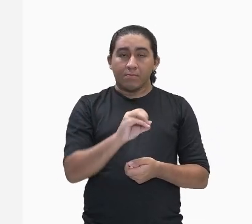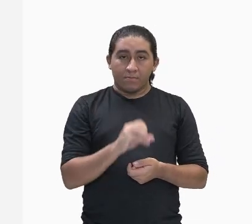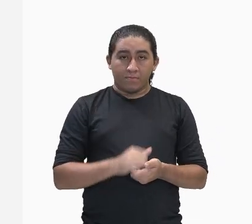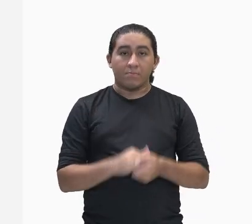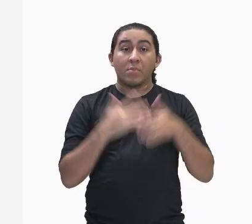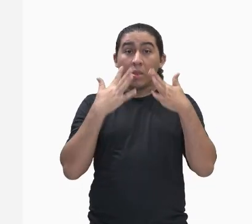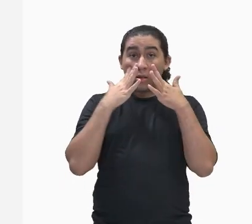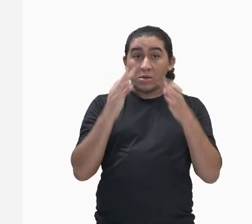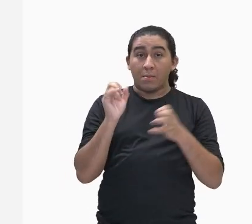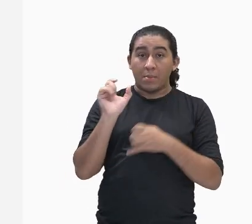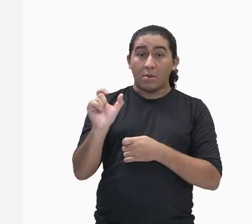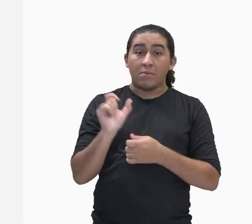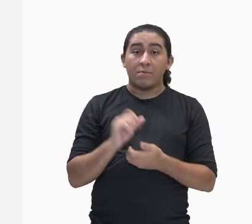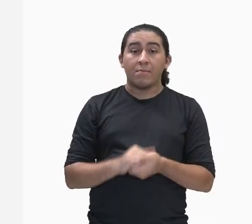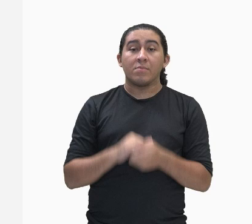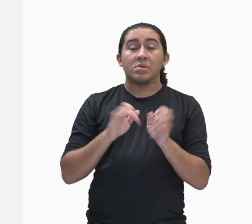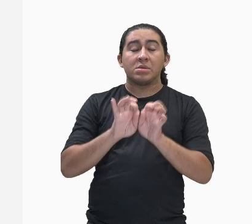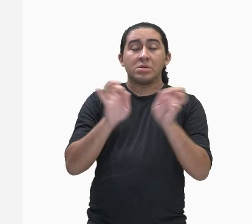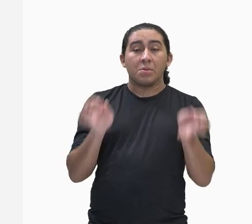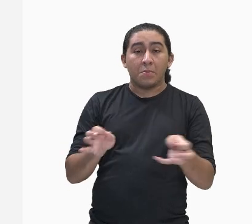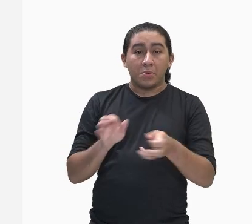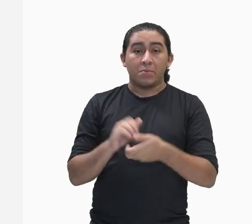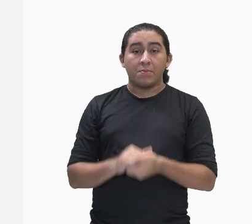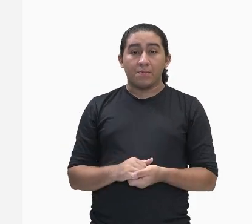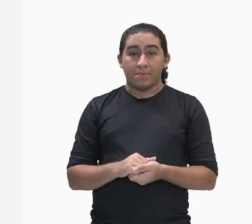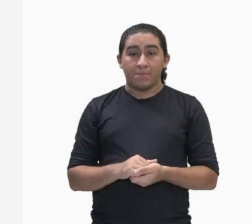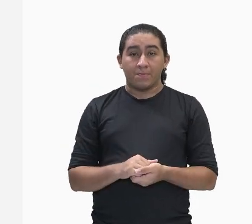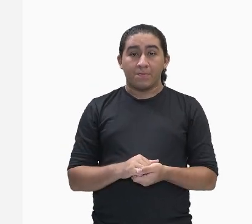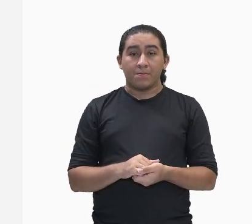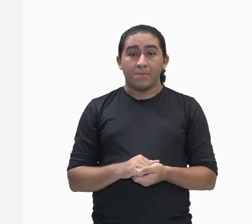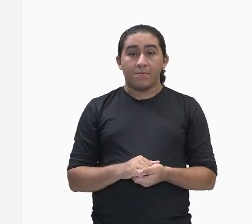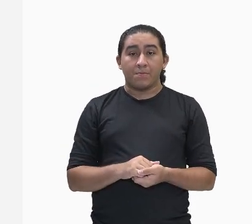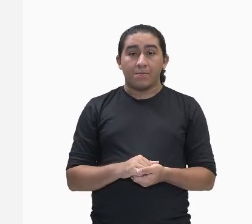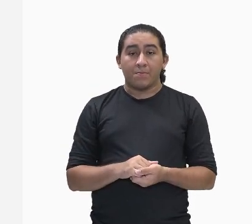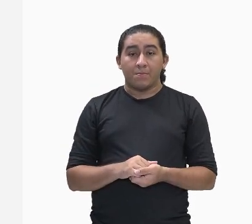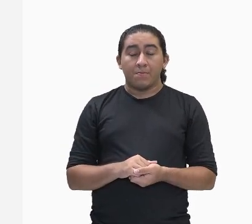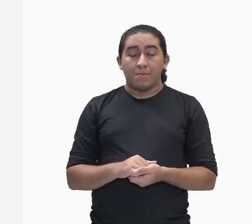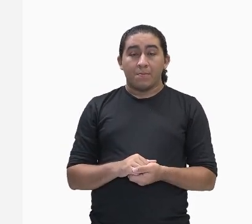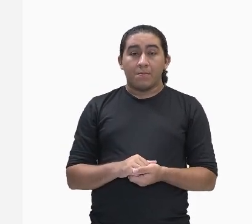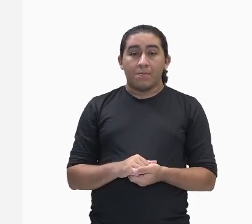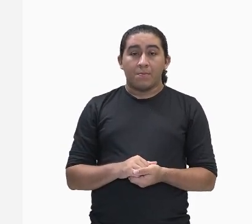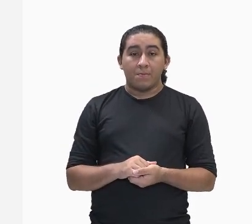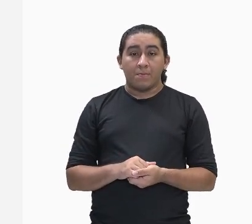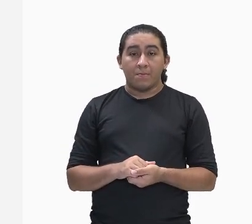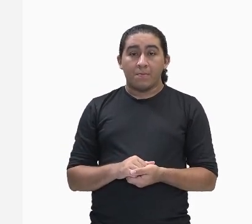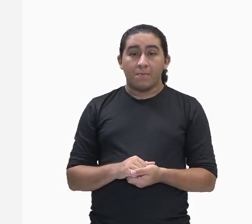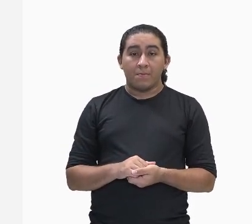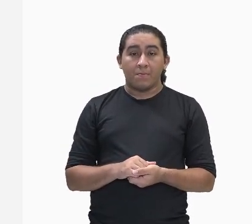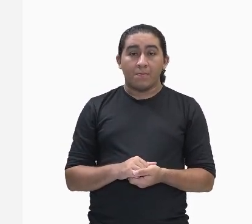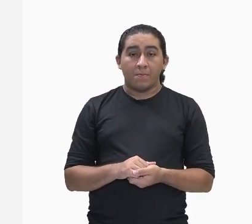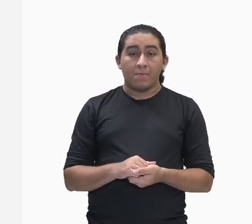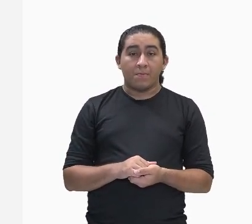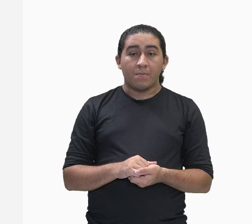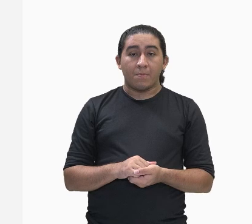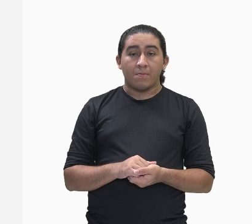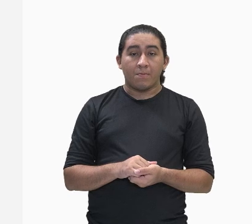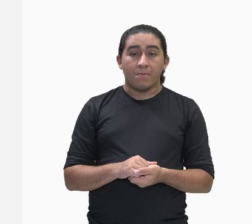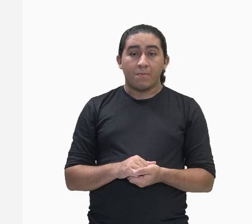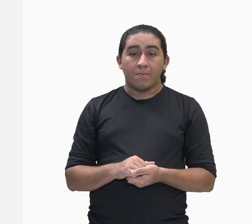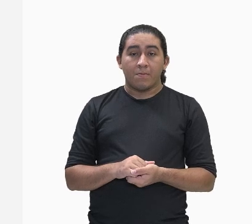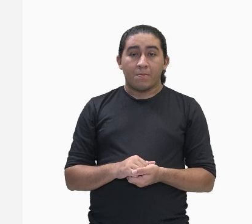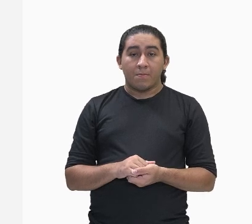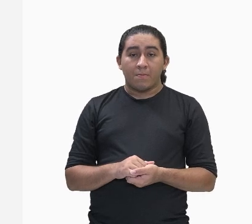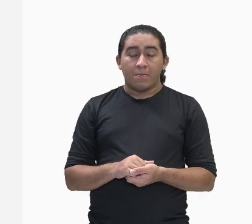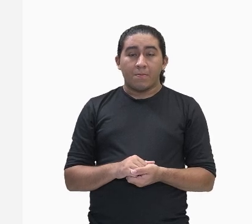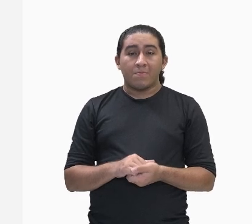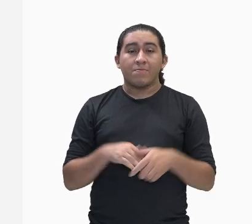palavras simples. Tempo, porque está separado de passa. Né? Então, tem tempo,